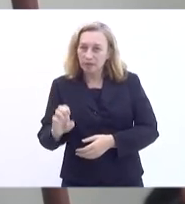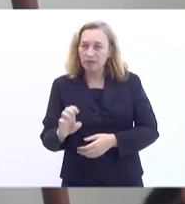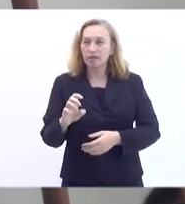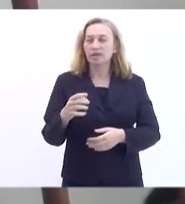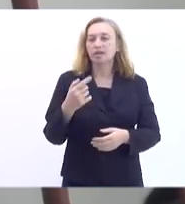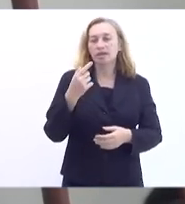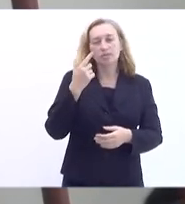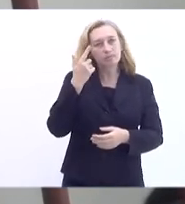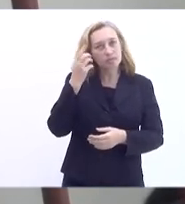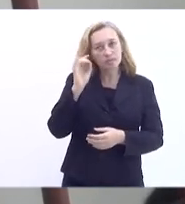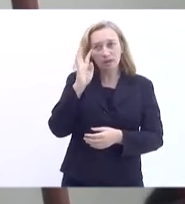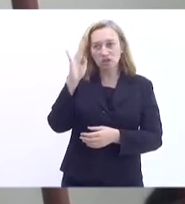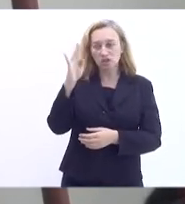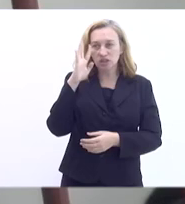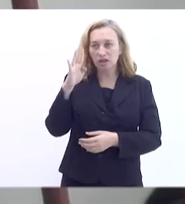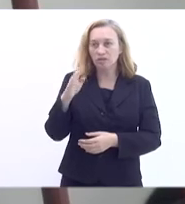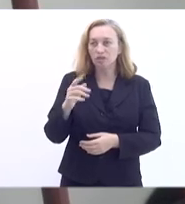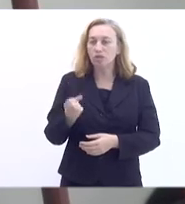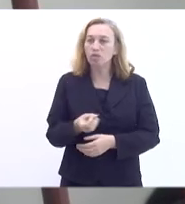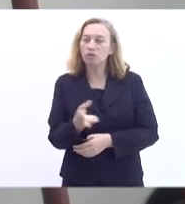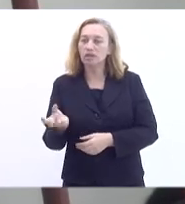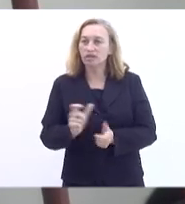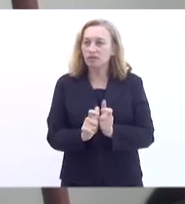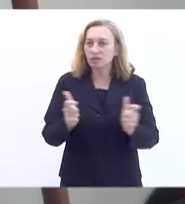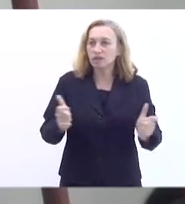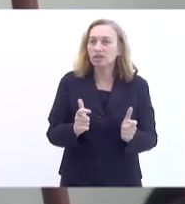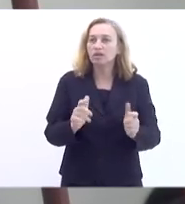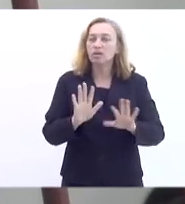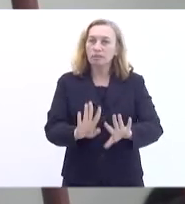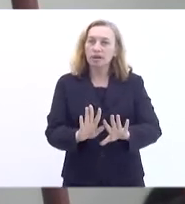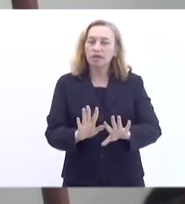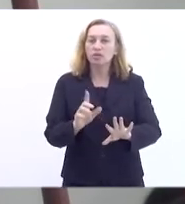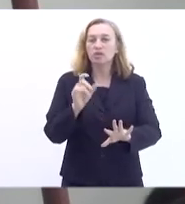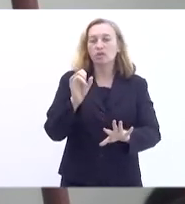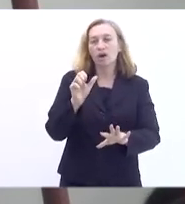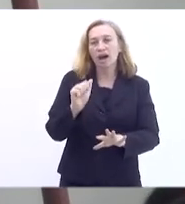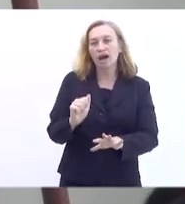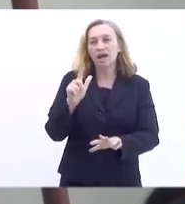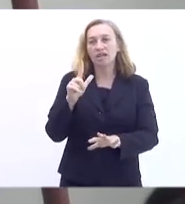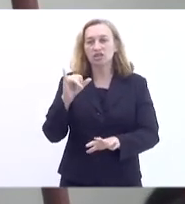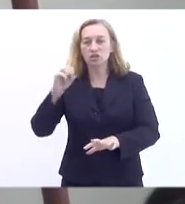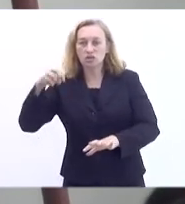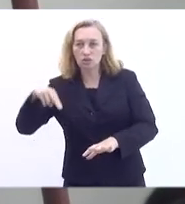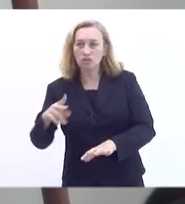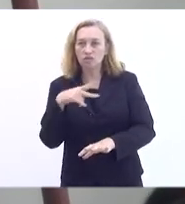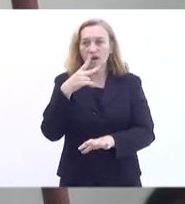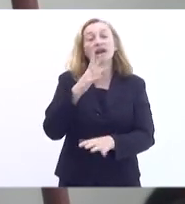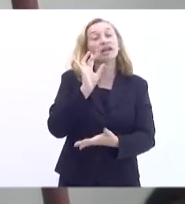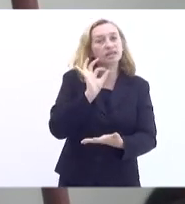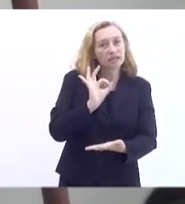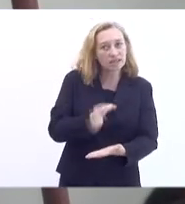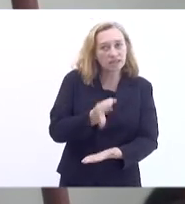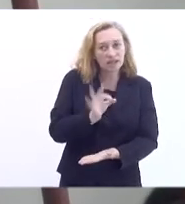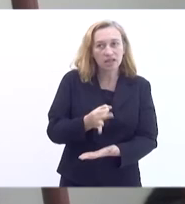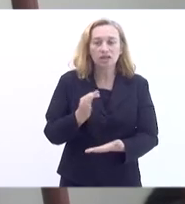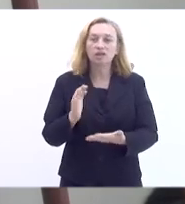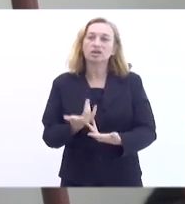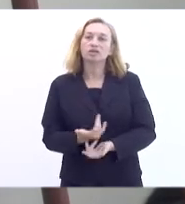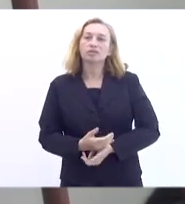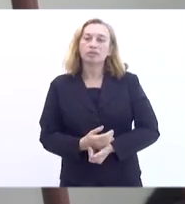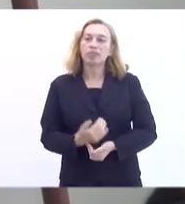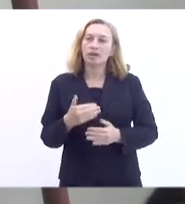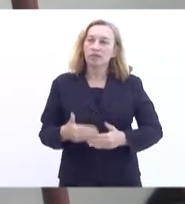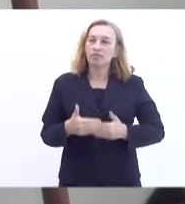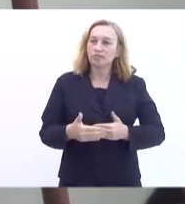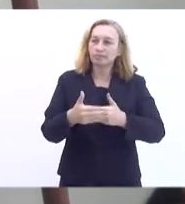muito superior e na verdade não é estudo além do que o Alisson fala tem razão uma vez esse considerando que a